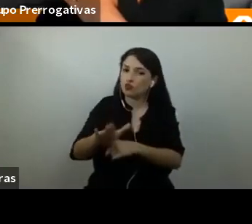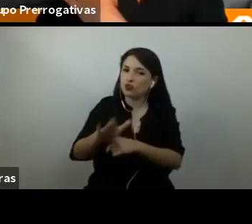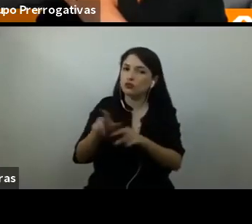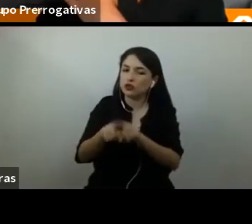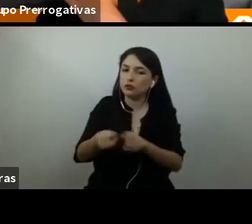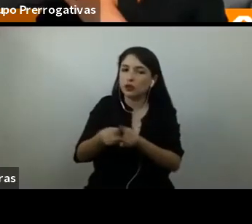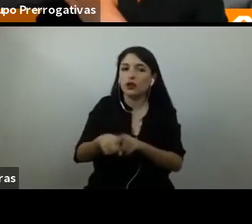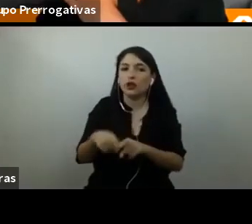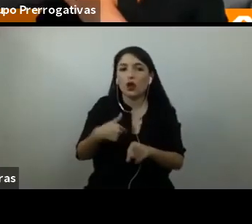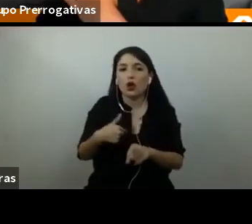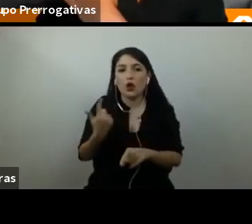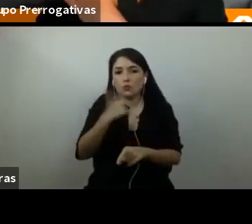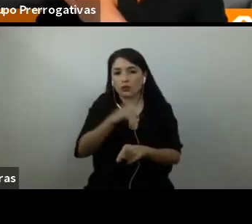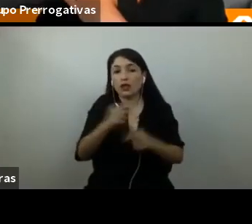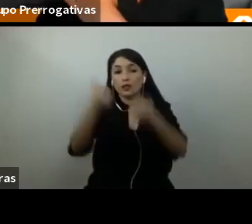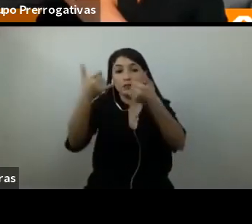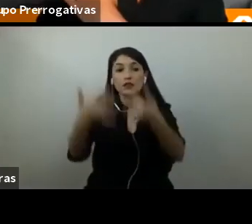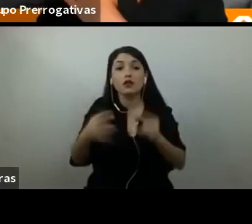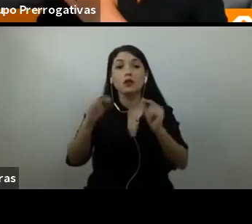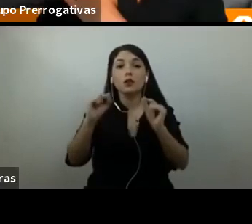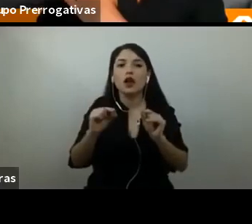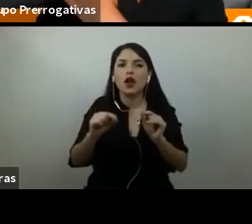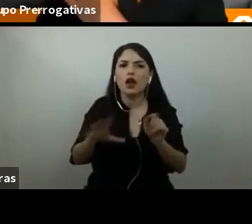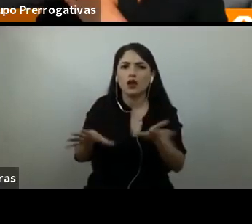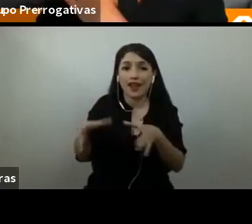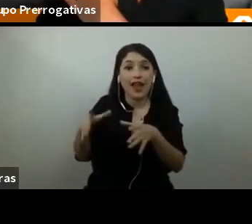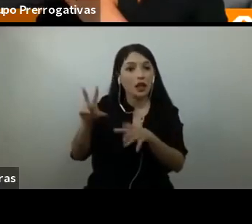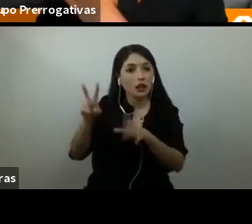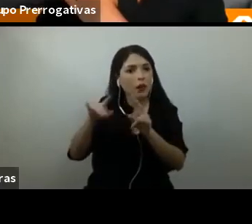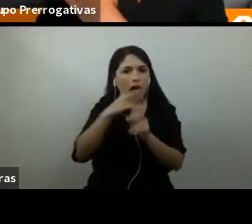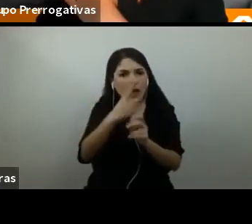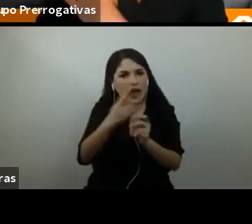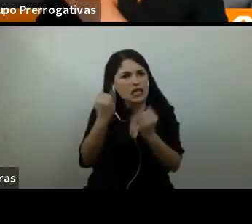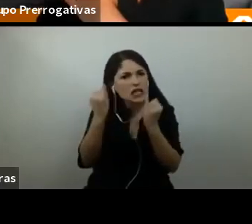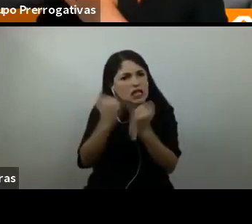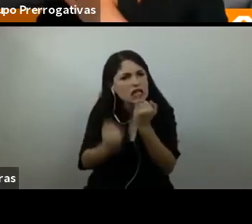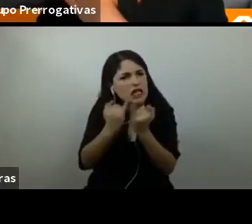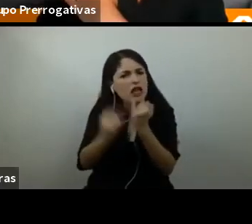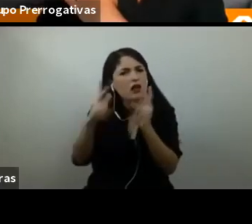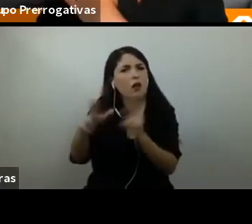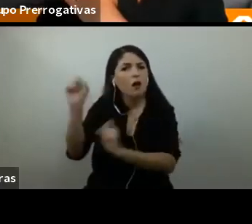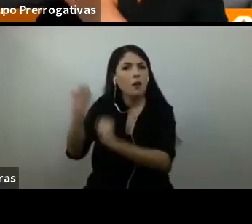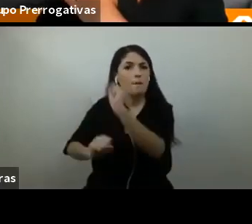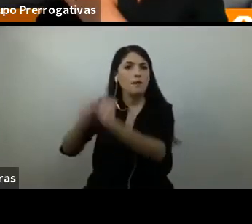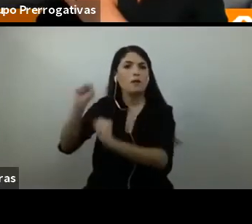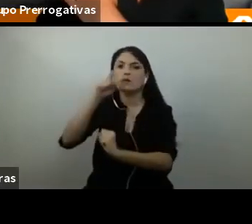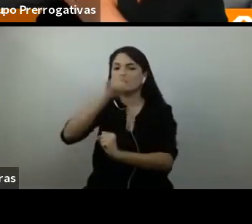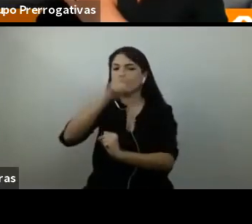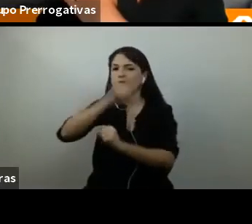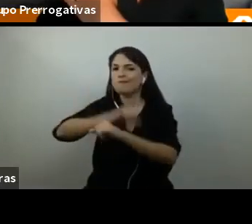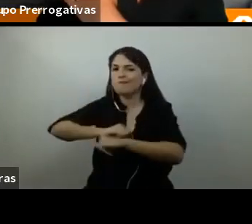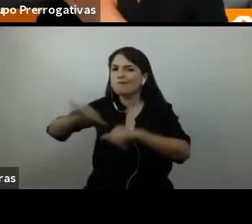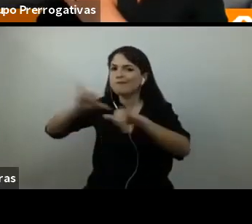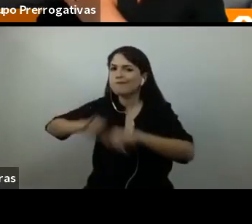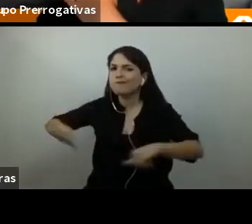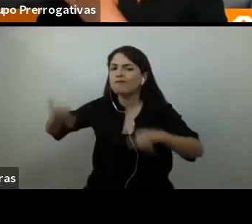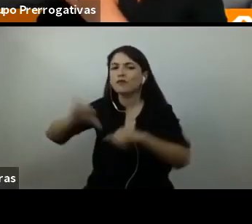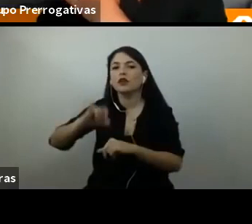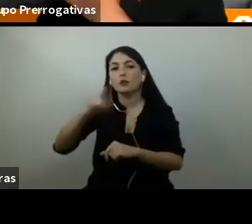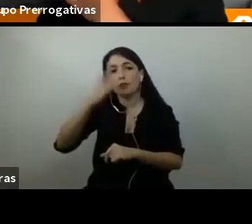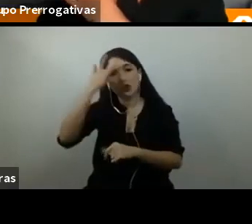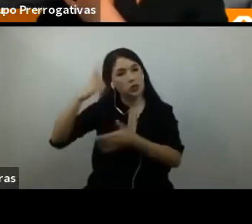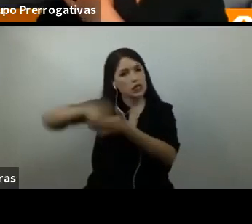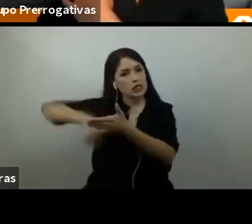responsabilidade, inclusive, de uma indústria de fake news e de parte da imprensa. Então, o texto é absolutamente cristalino. E as pessoas que, enfim, né, estão assinando